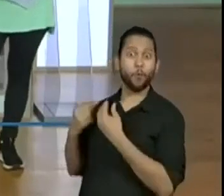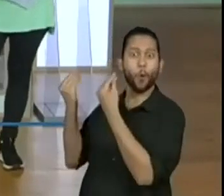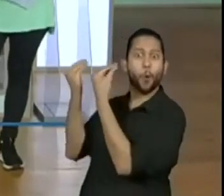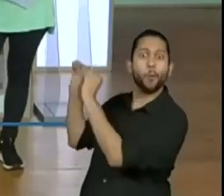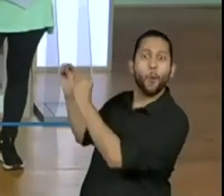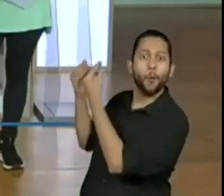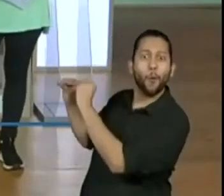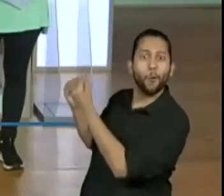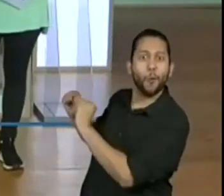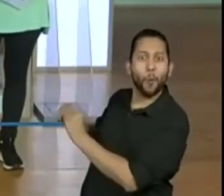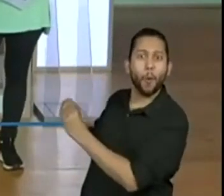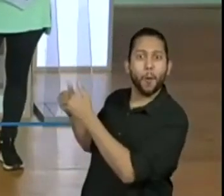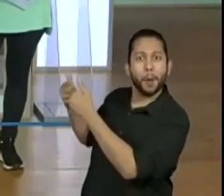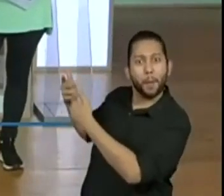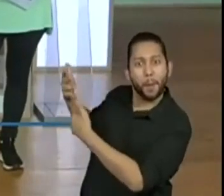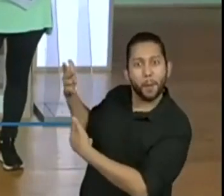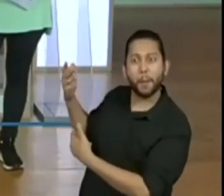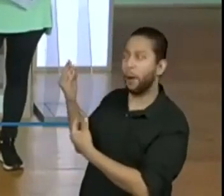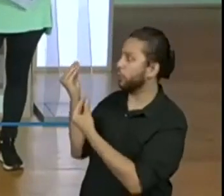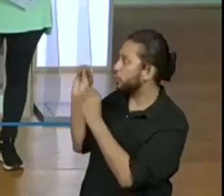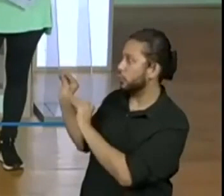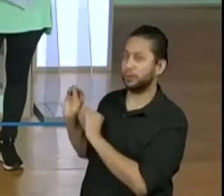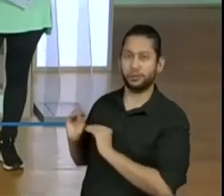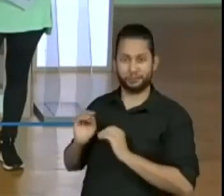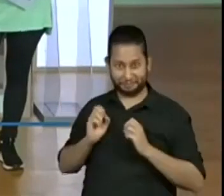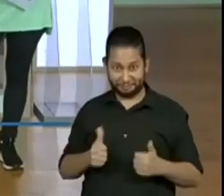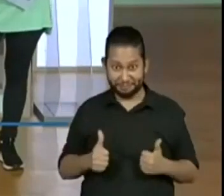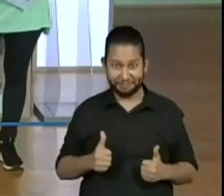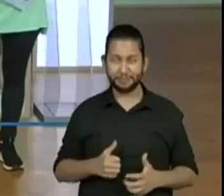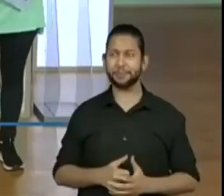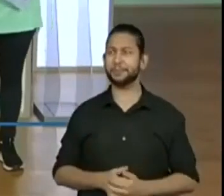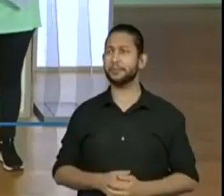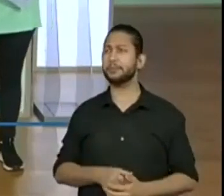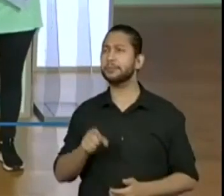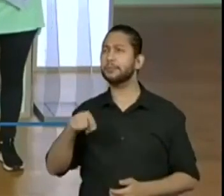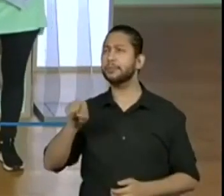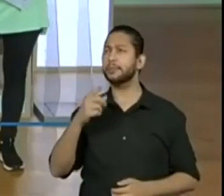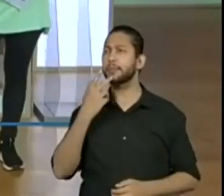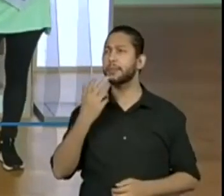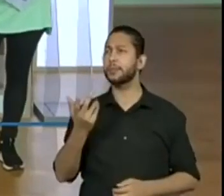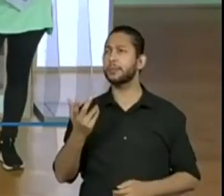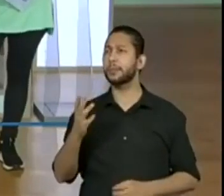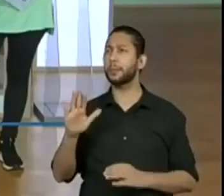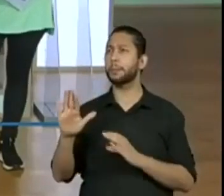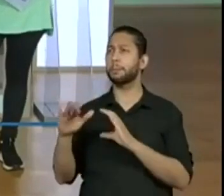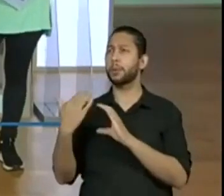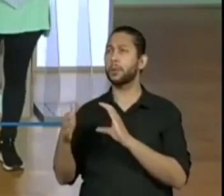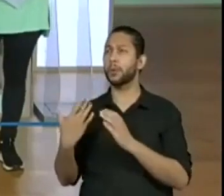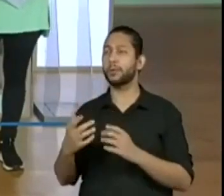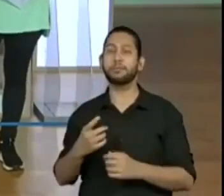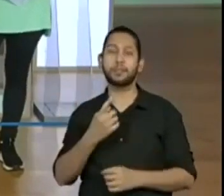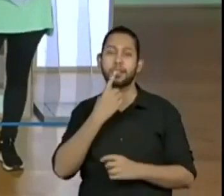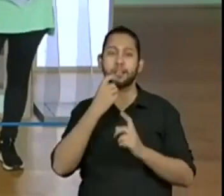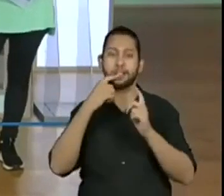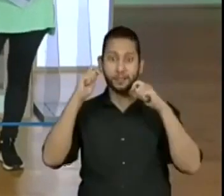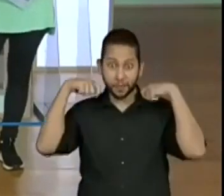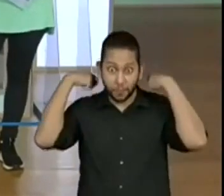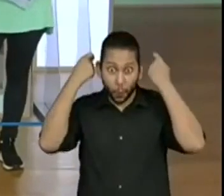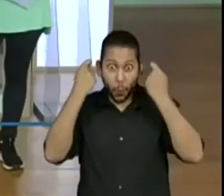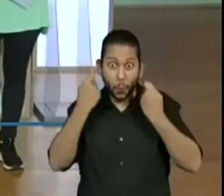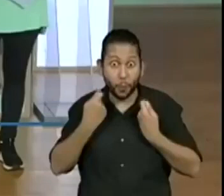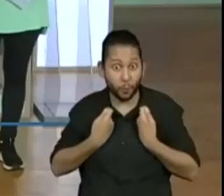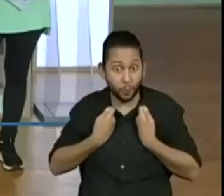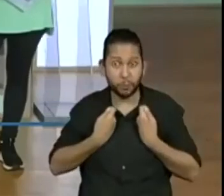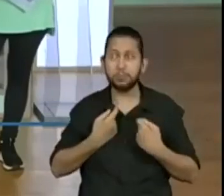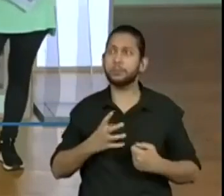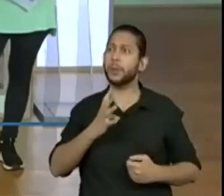conto anotadinho também, que depois a gente vai retomar isso. Ó, eles estão mandando o Chapeuzinho Vermelho como um conto que